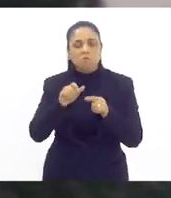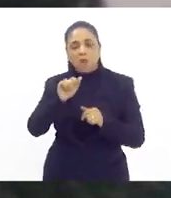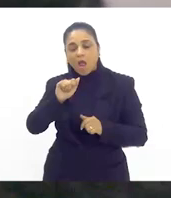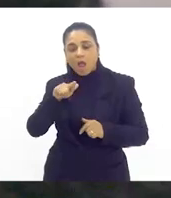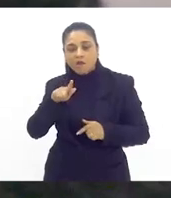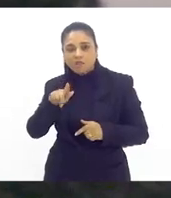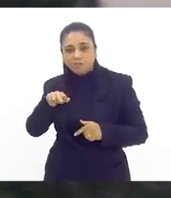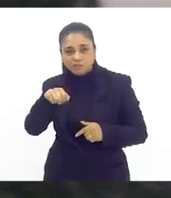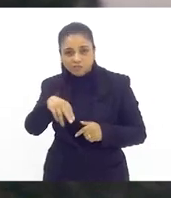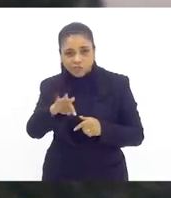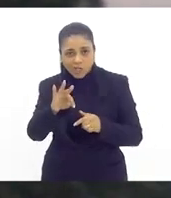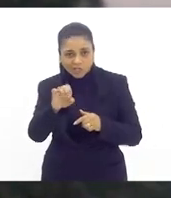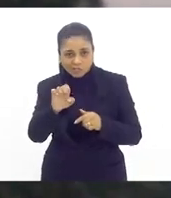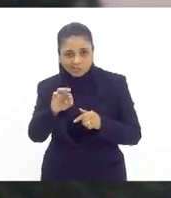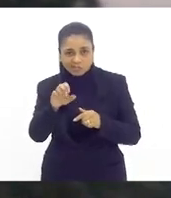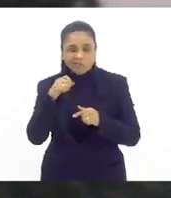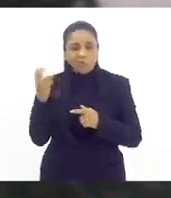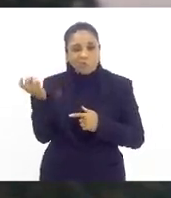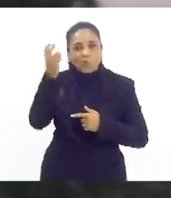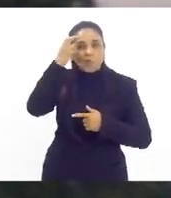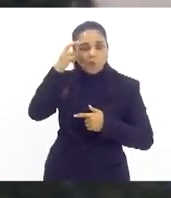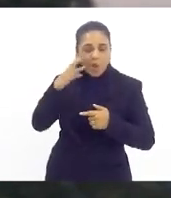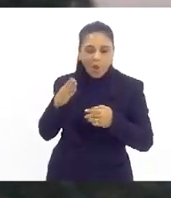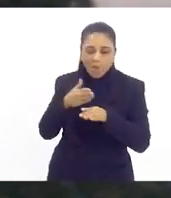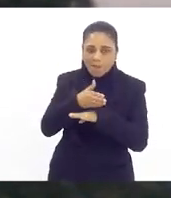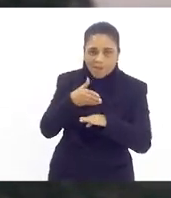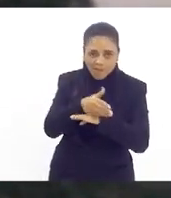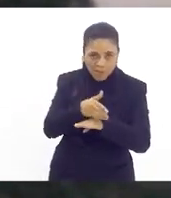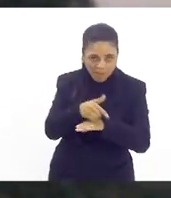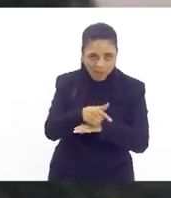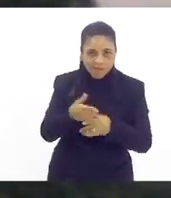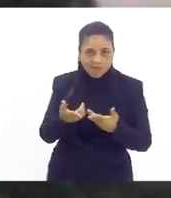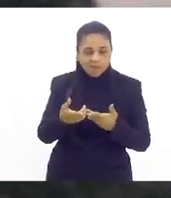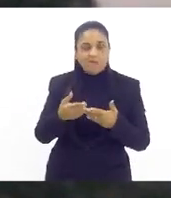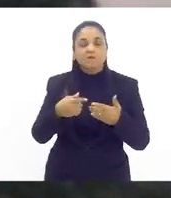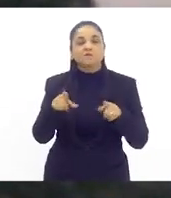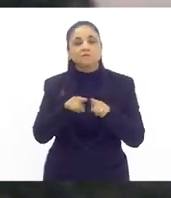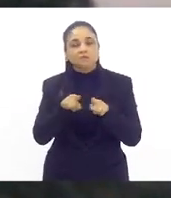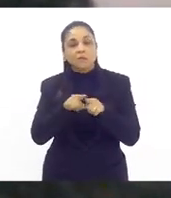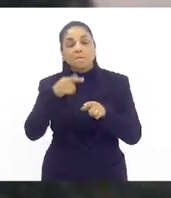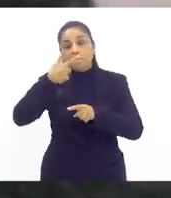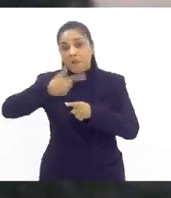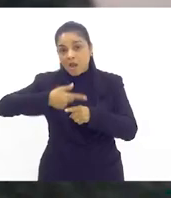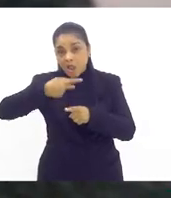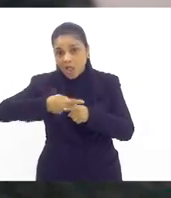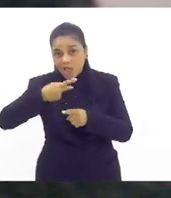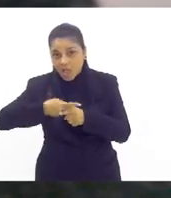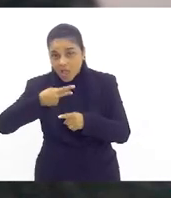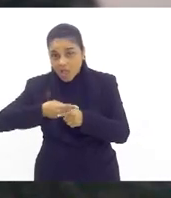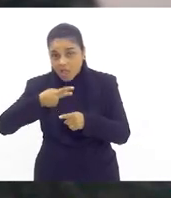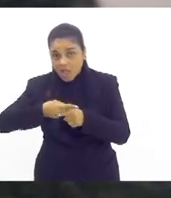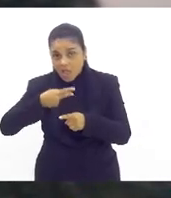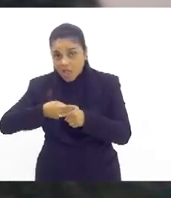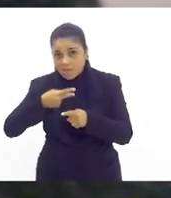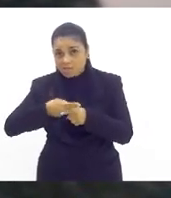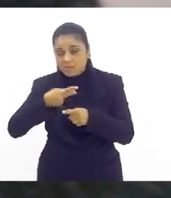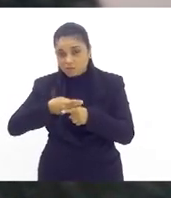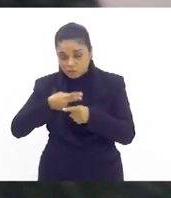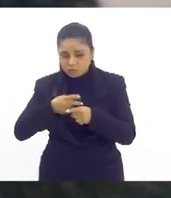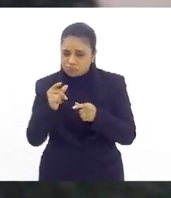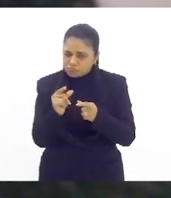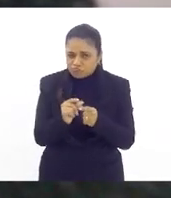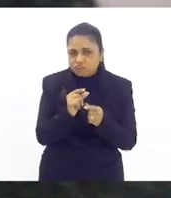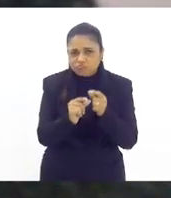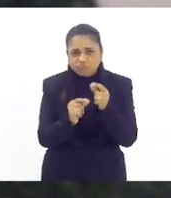culturais possam de fato ter acesso né então a gente precisa também que exista um prêmios que sejam em quantidade pequena para